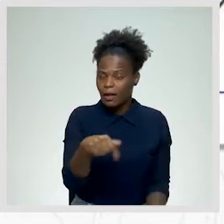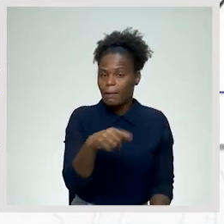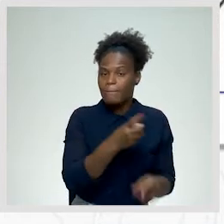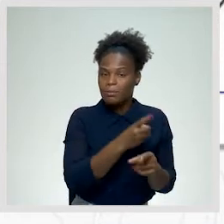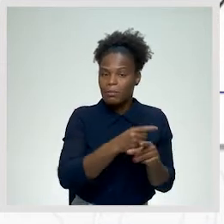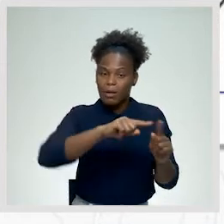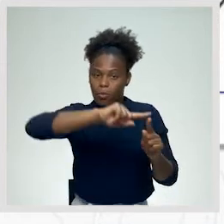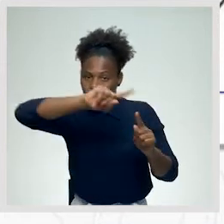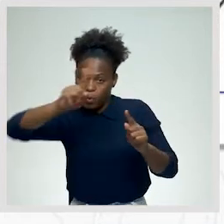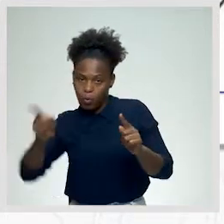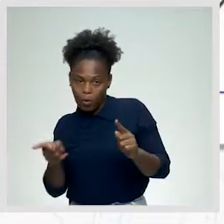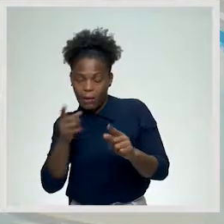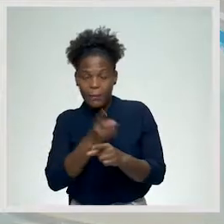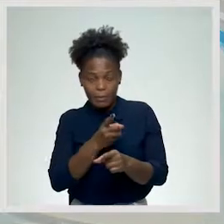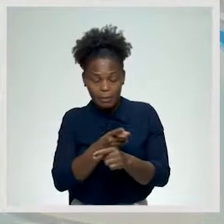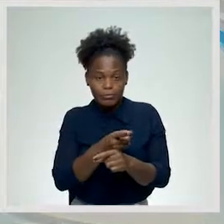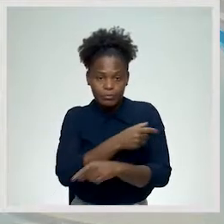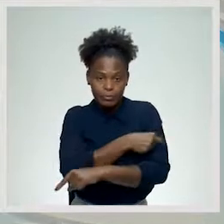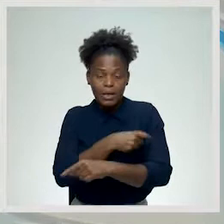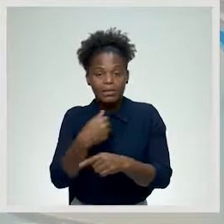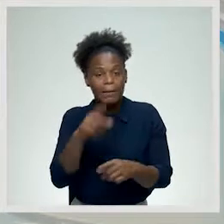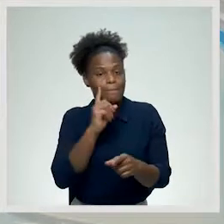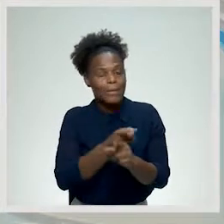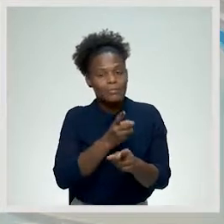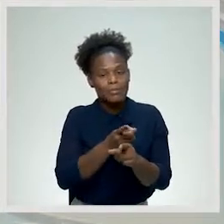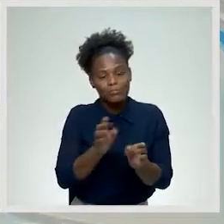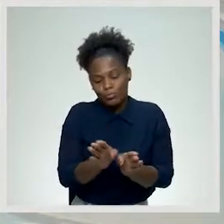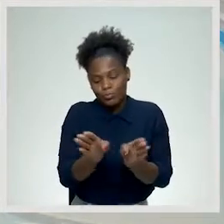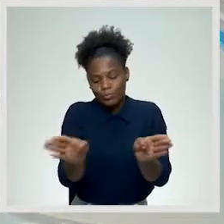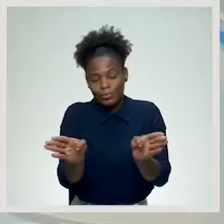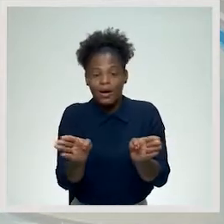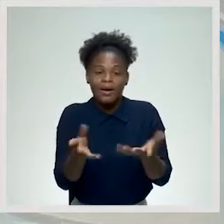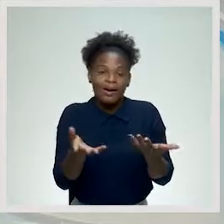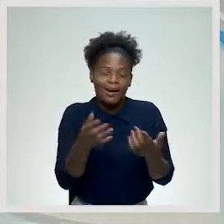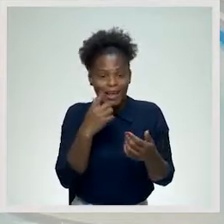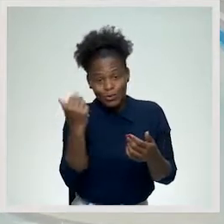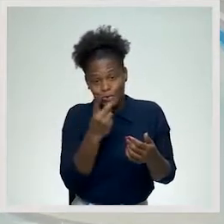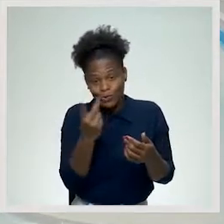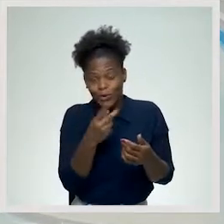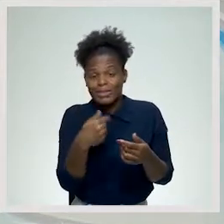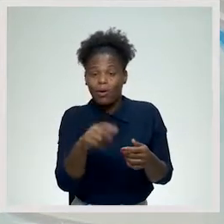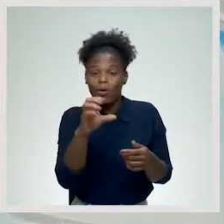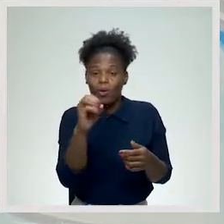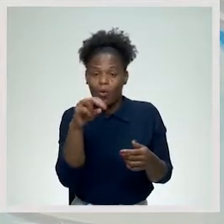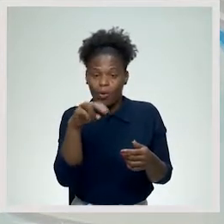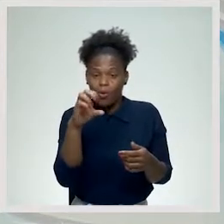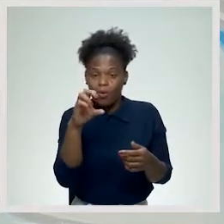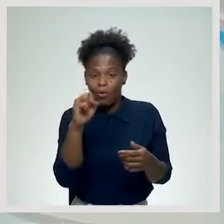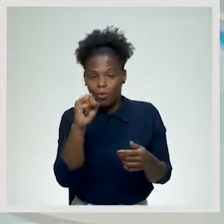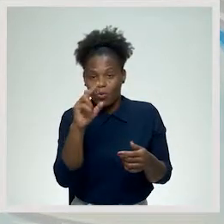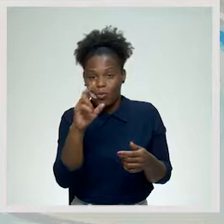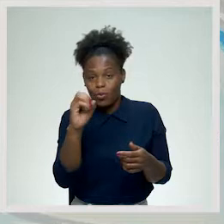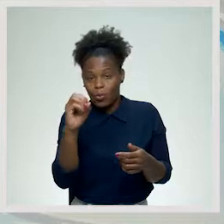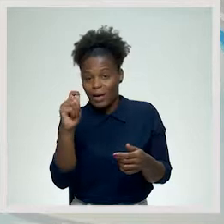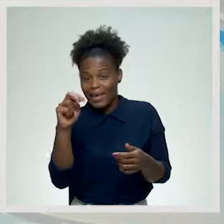o mesmo arco correspondente, têm a mesma amplitude e logo são congruentes. Têm